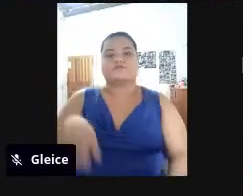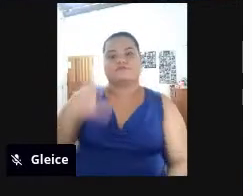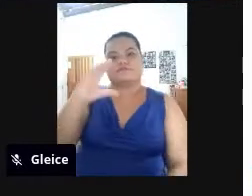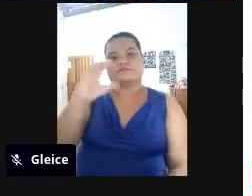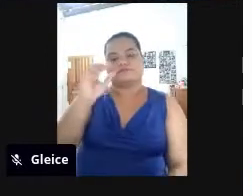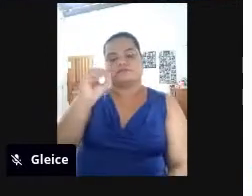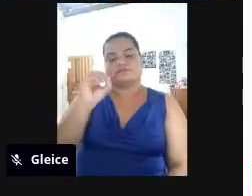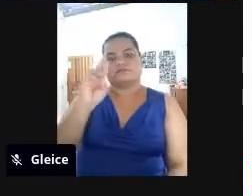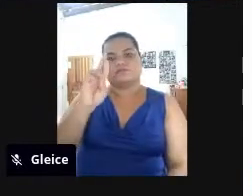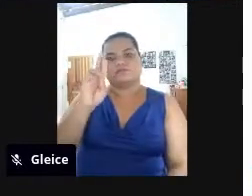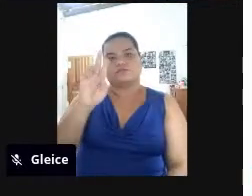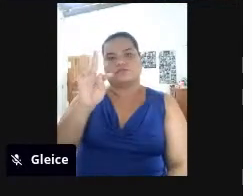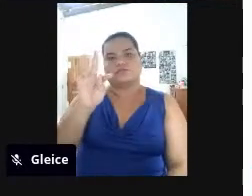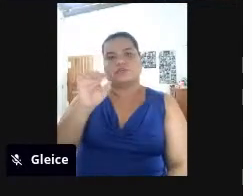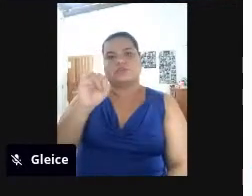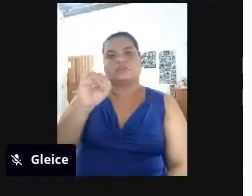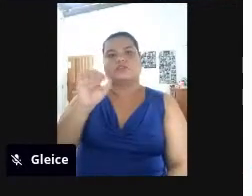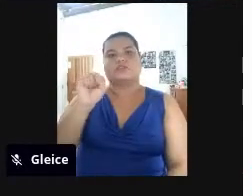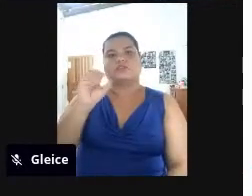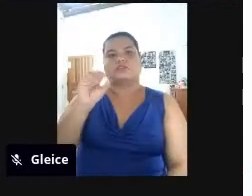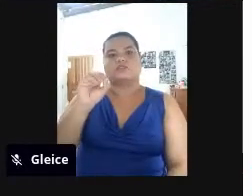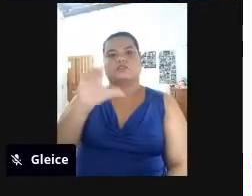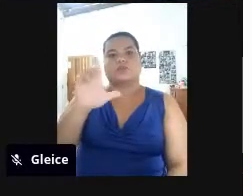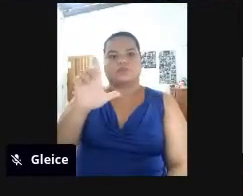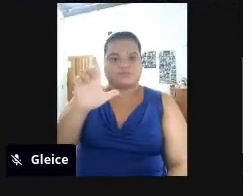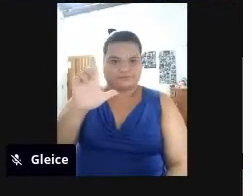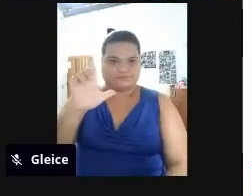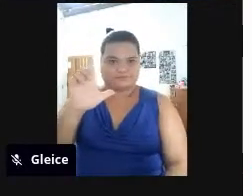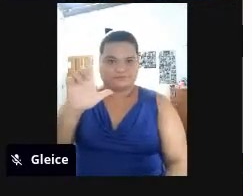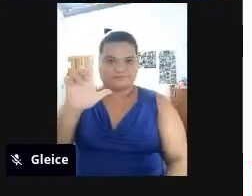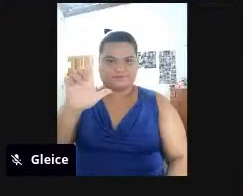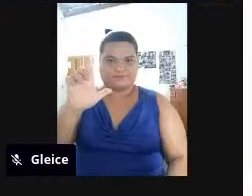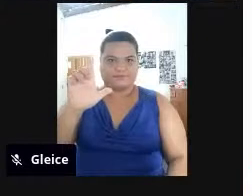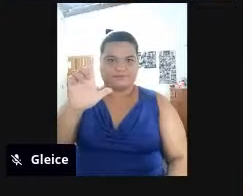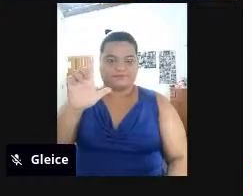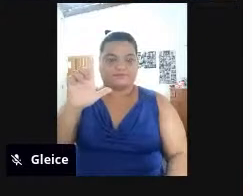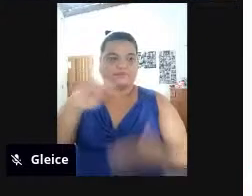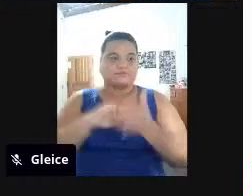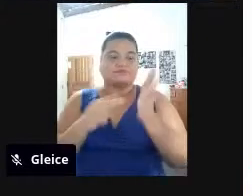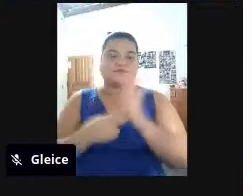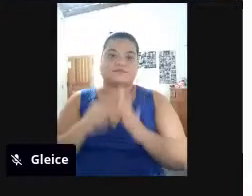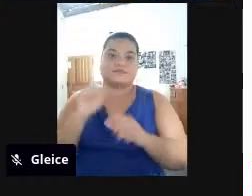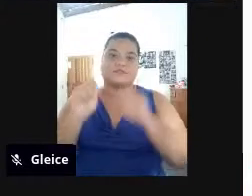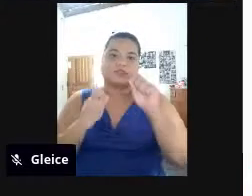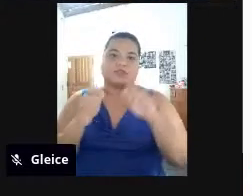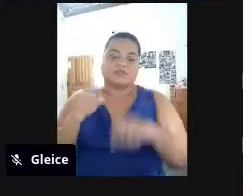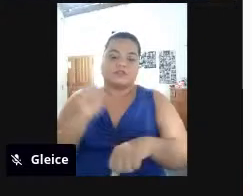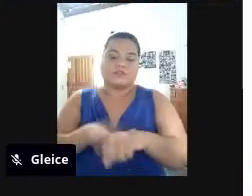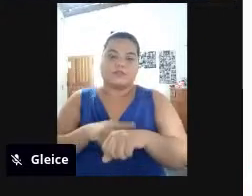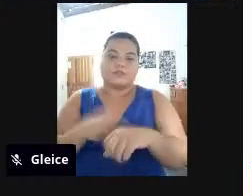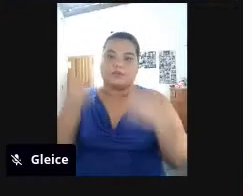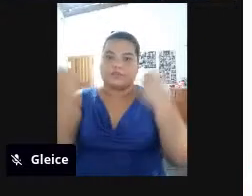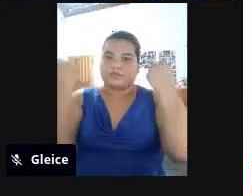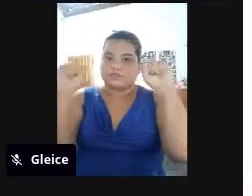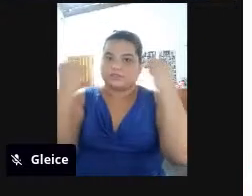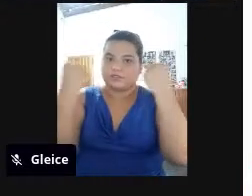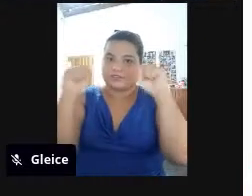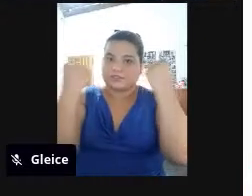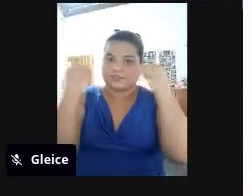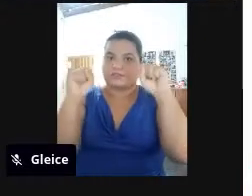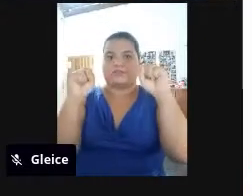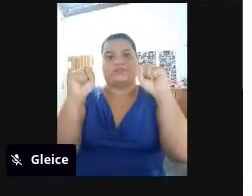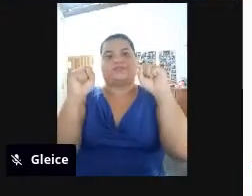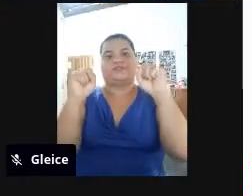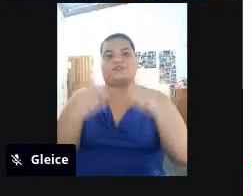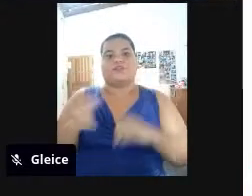ele estimula a proteólise muscular. Ou seja, durante o exercício físico, a gente utiliza o aminoácido como fonte